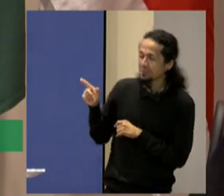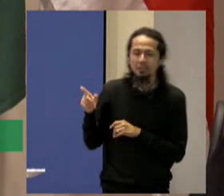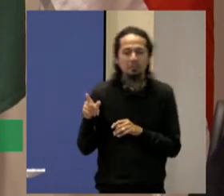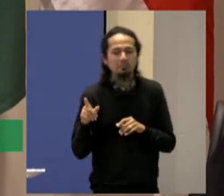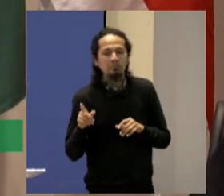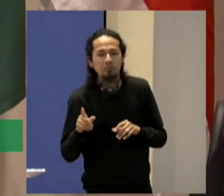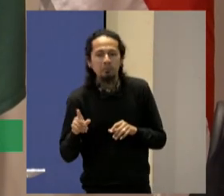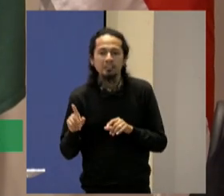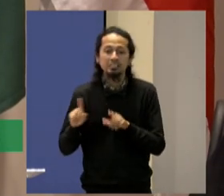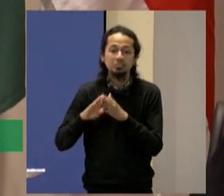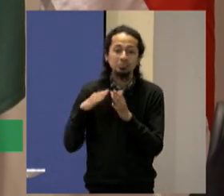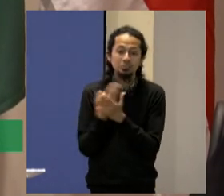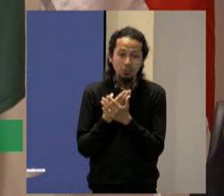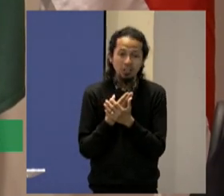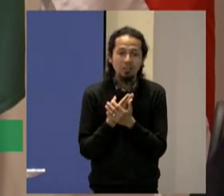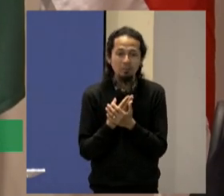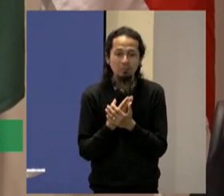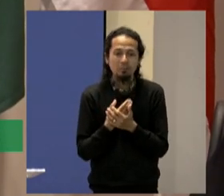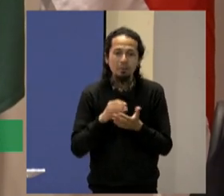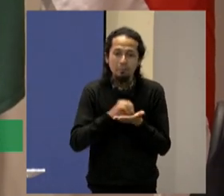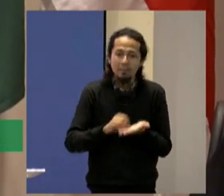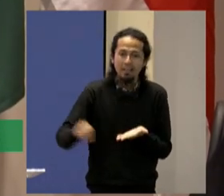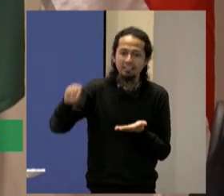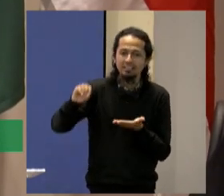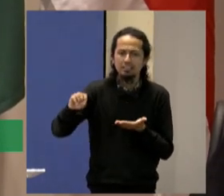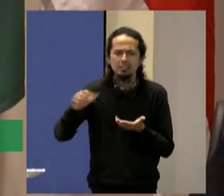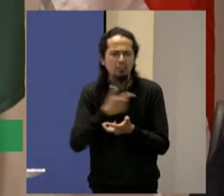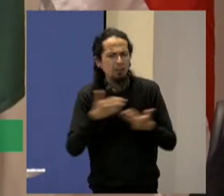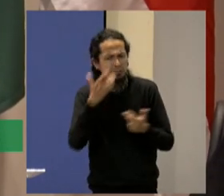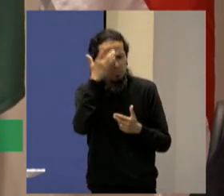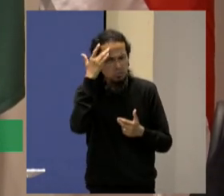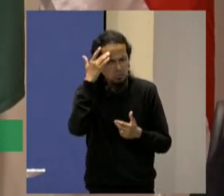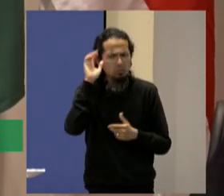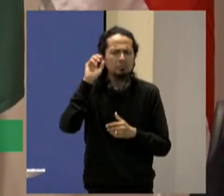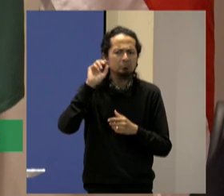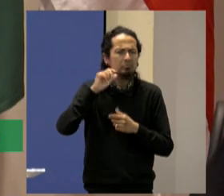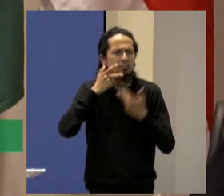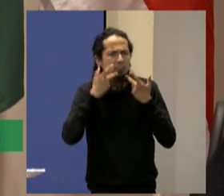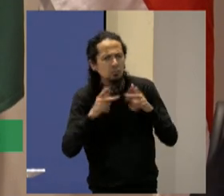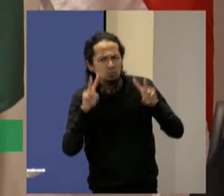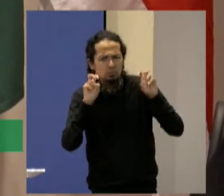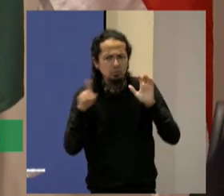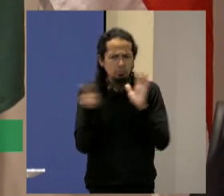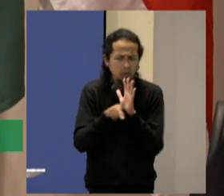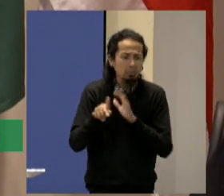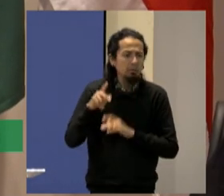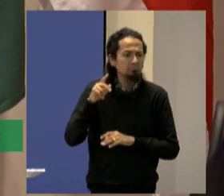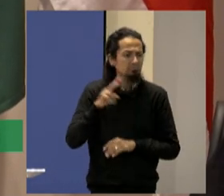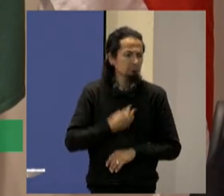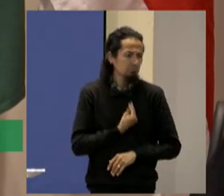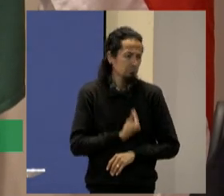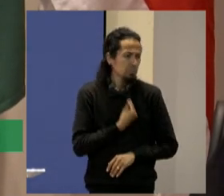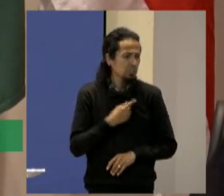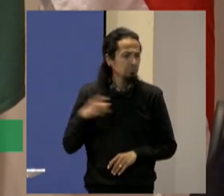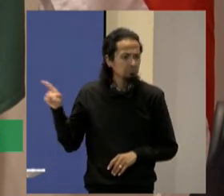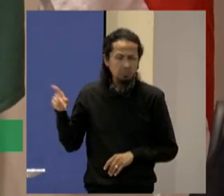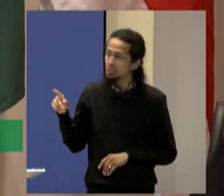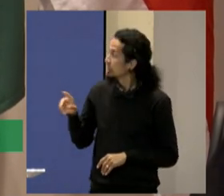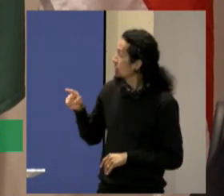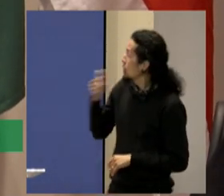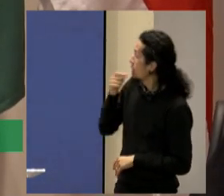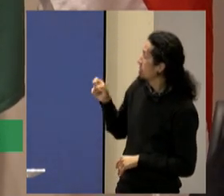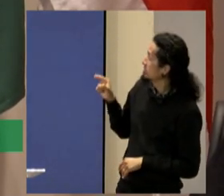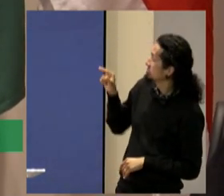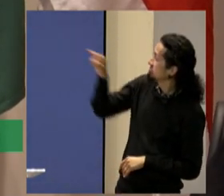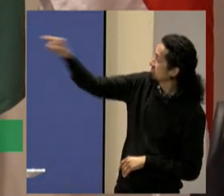pessoas negras de diferentes áreas do conhecimento que pudessem contar a sua trajetória. Então, a gente começa com o Vitor Lexon, que é um